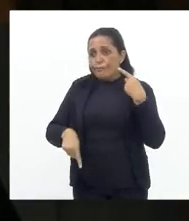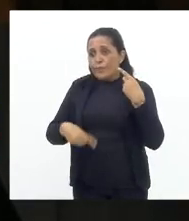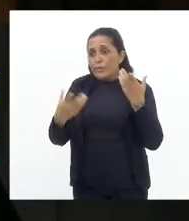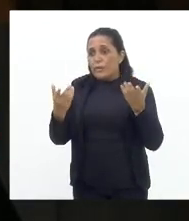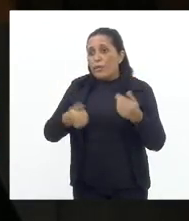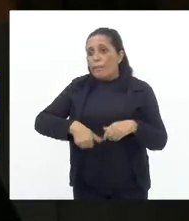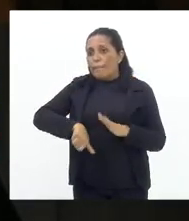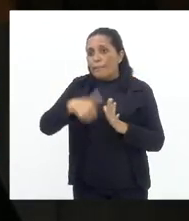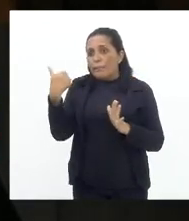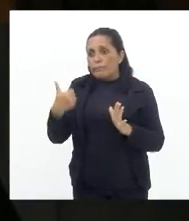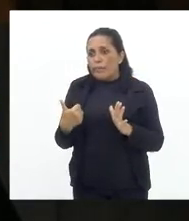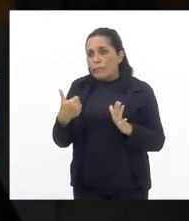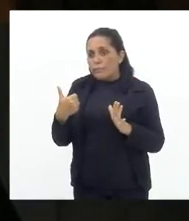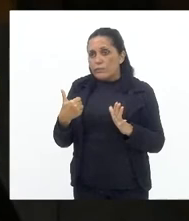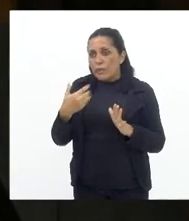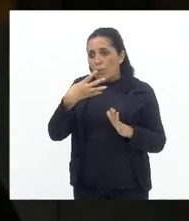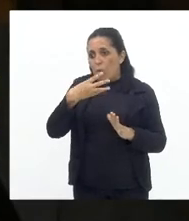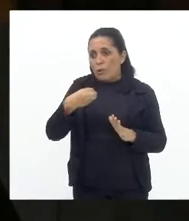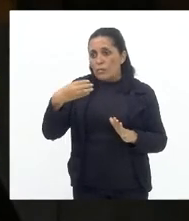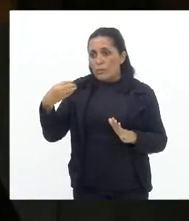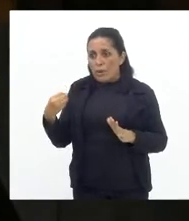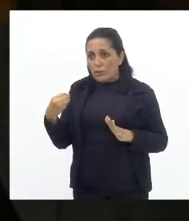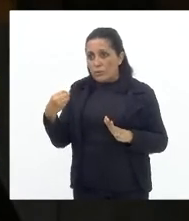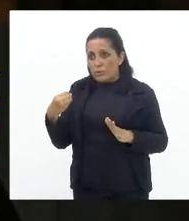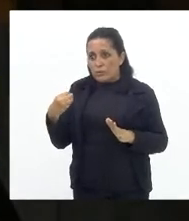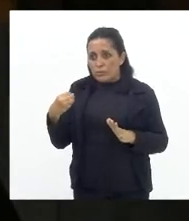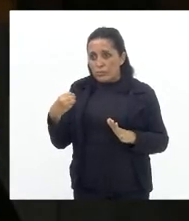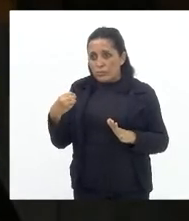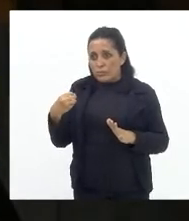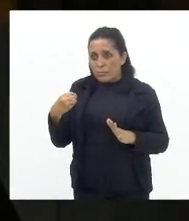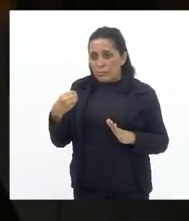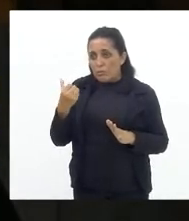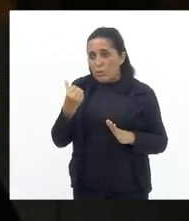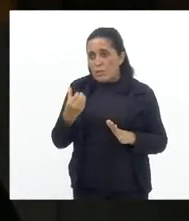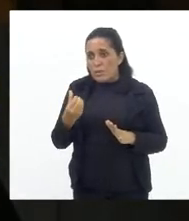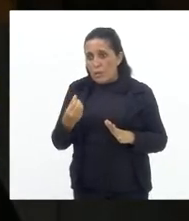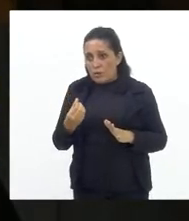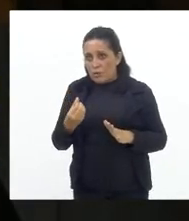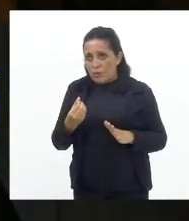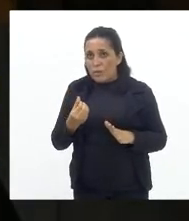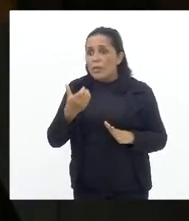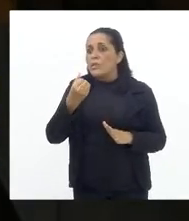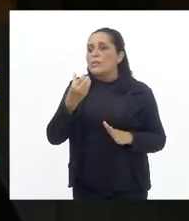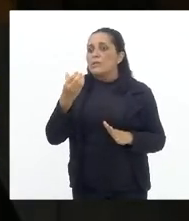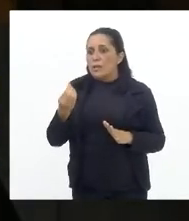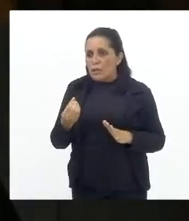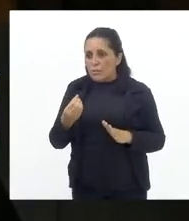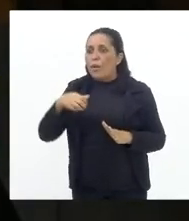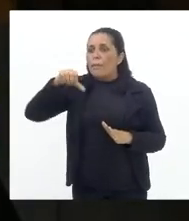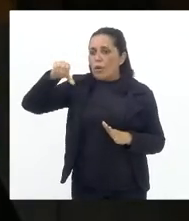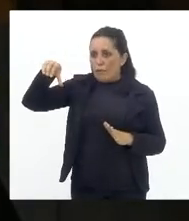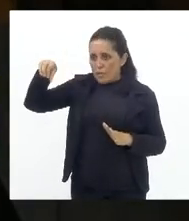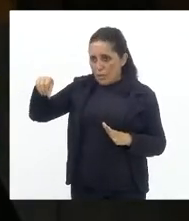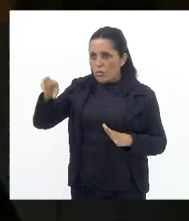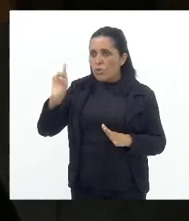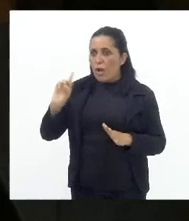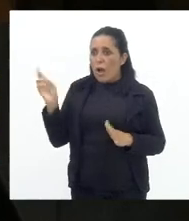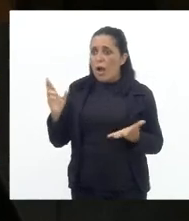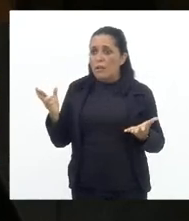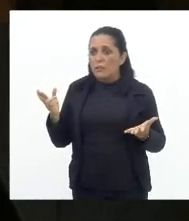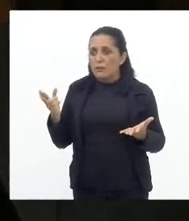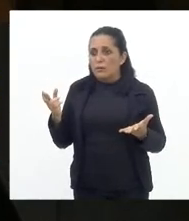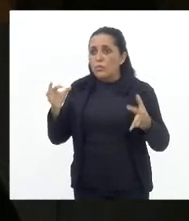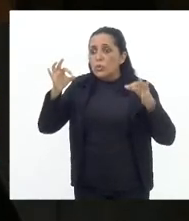o primeiro de 400 para 600 reais o segundo de 600 para 900 reais